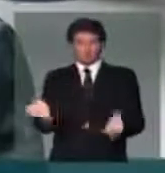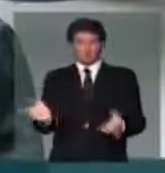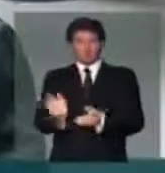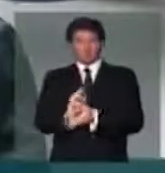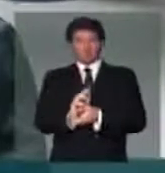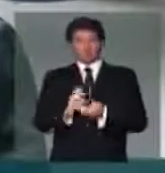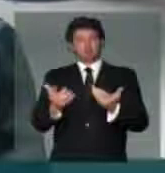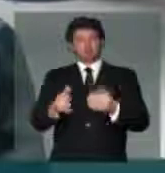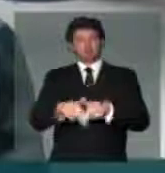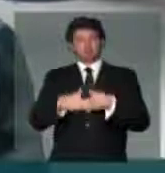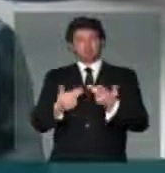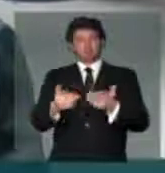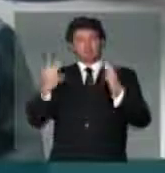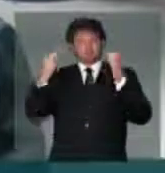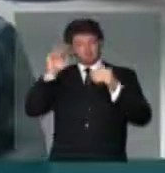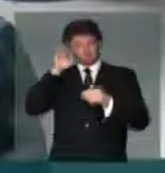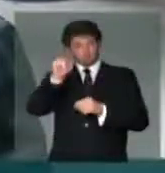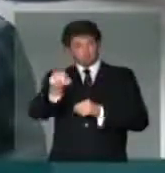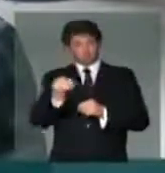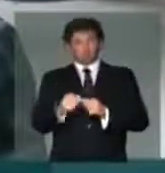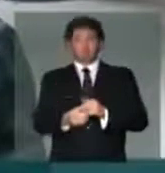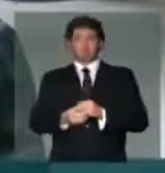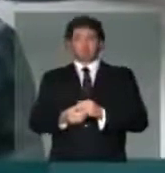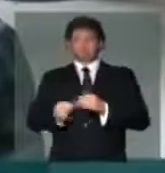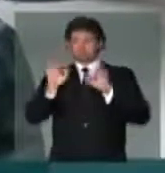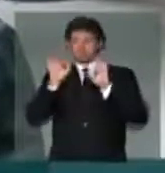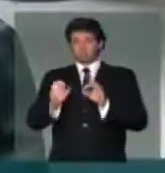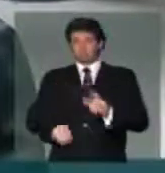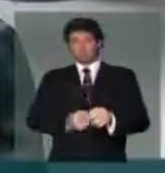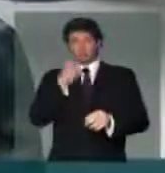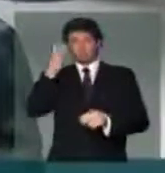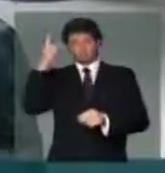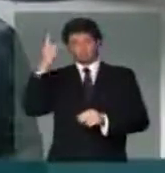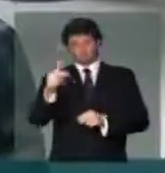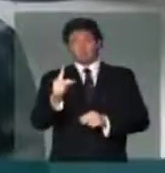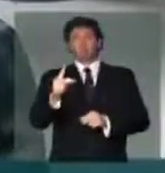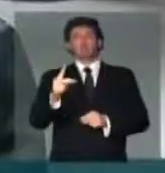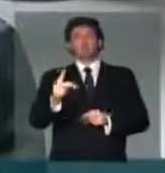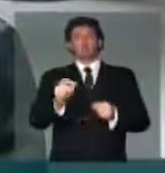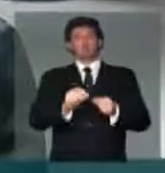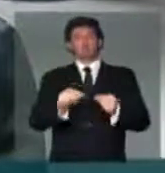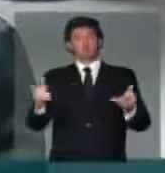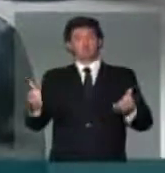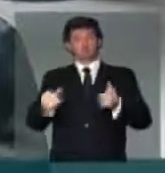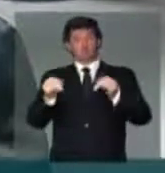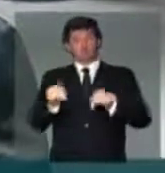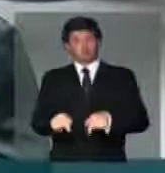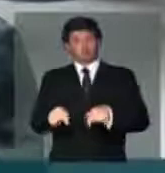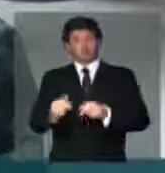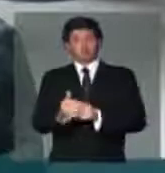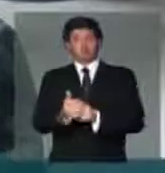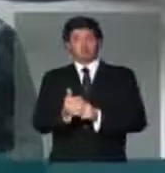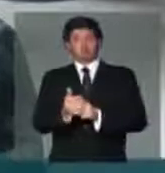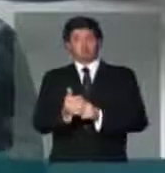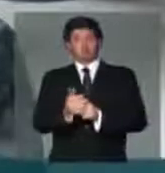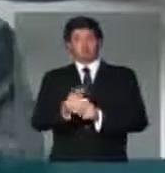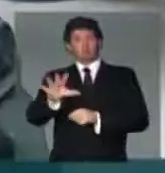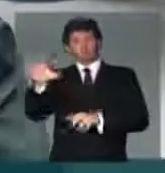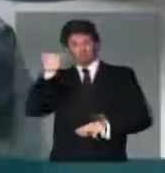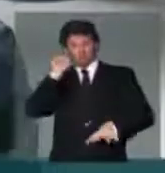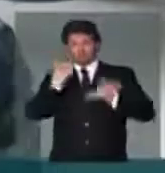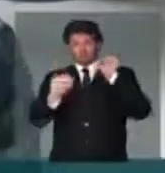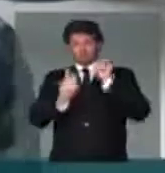nesse sentido, parabéns a Vossa Excelência e a certeza de que o pronunciamento que Vossa Excelência faz hoje, ela deverá ser ouvida